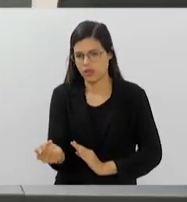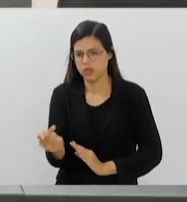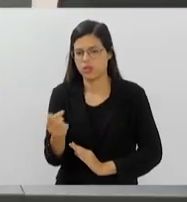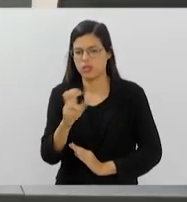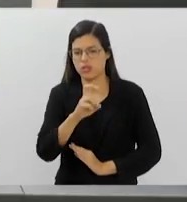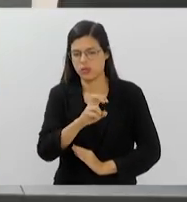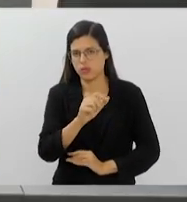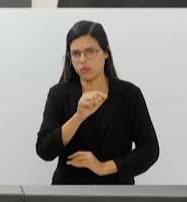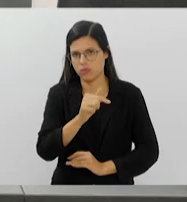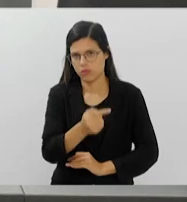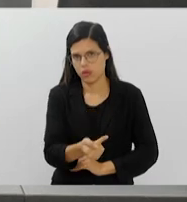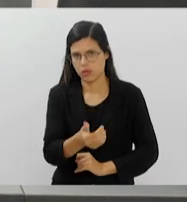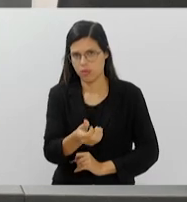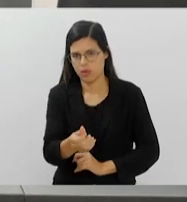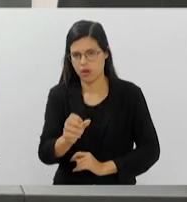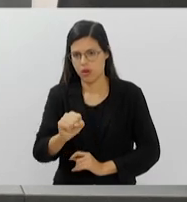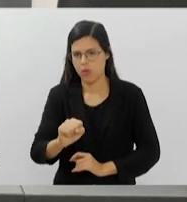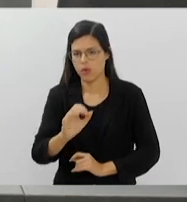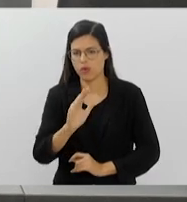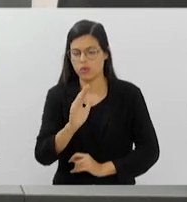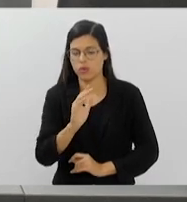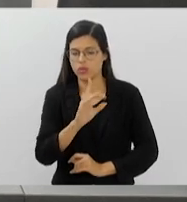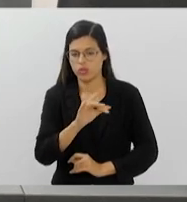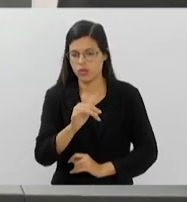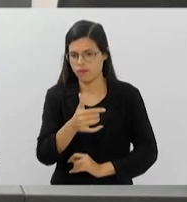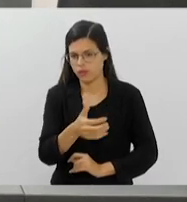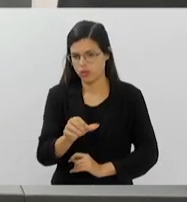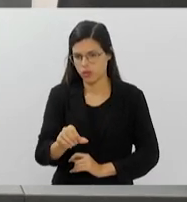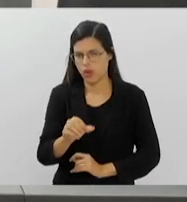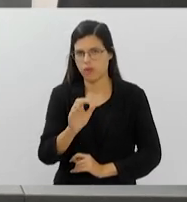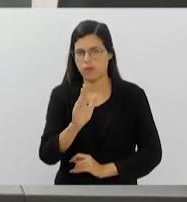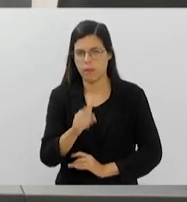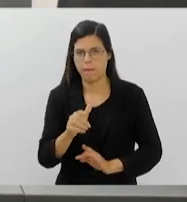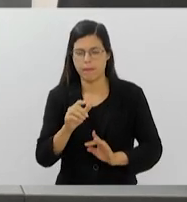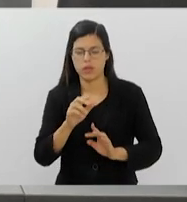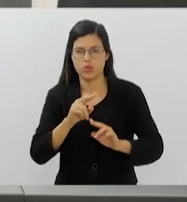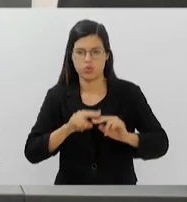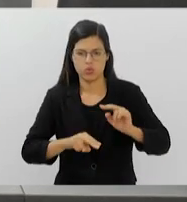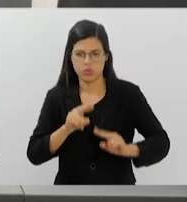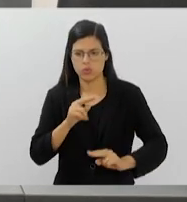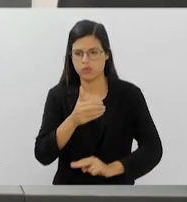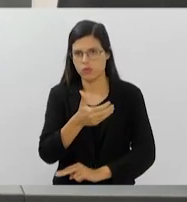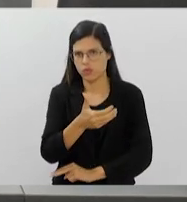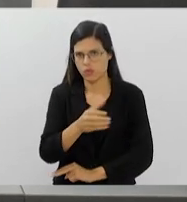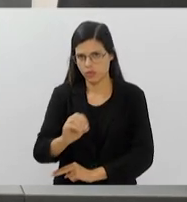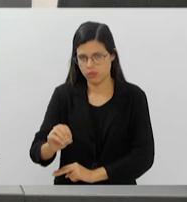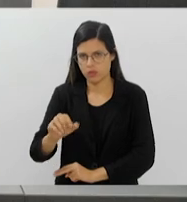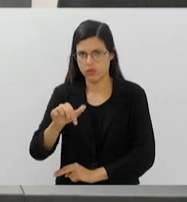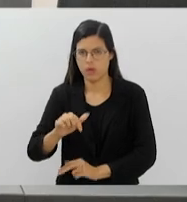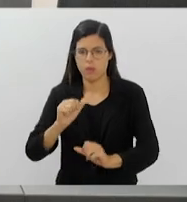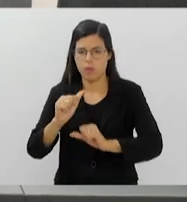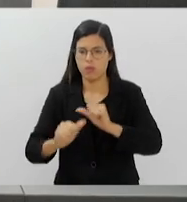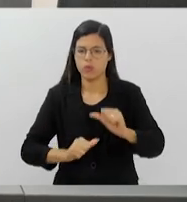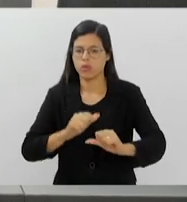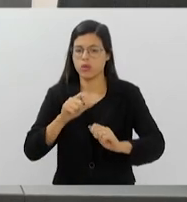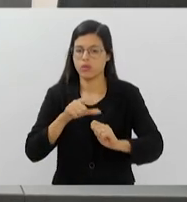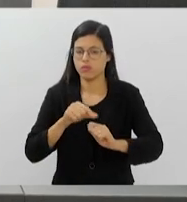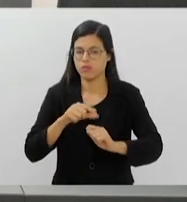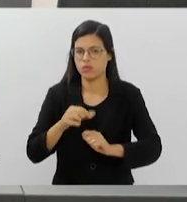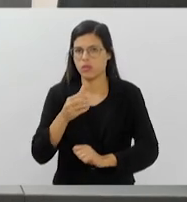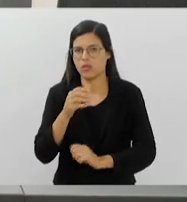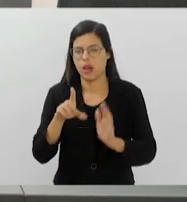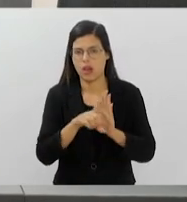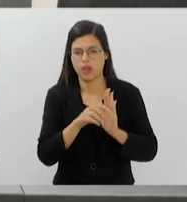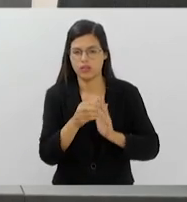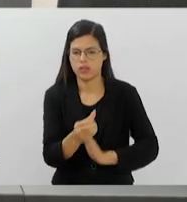5.767 e 5.768, de 29 de junho de 2010, altera a redação do artigo 4º da lei 658,